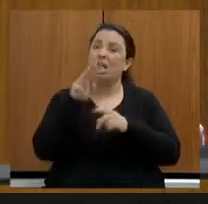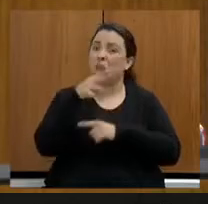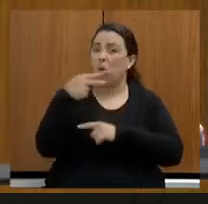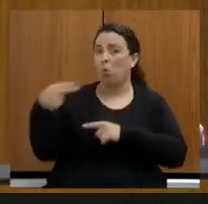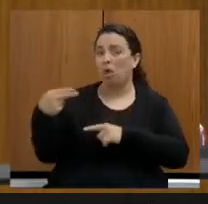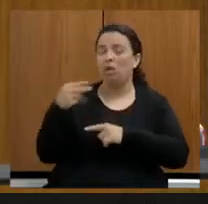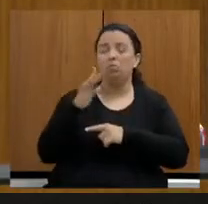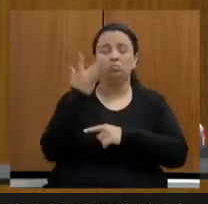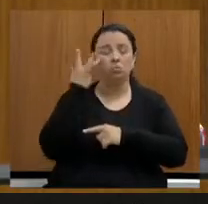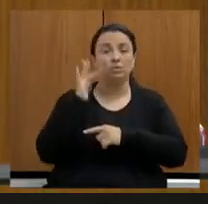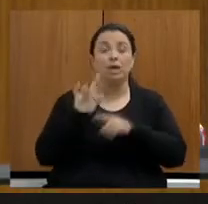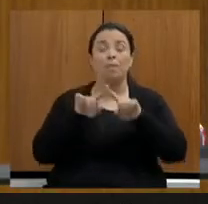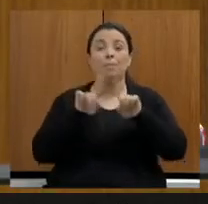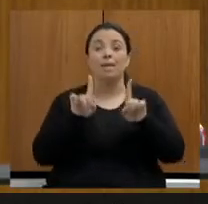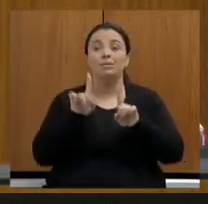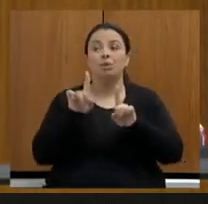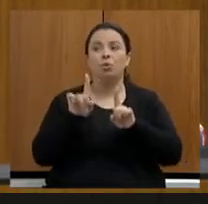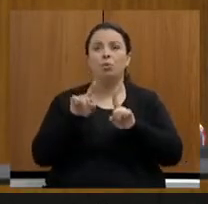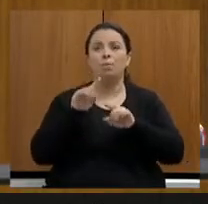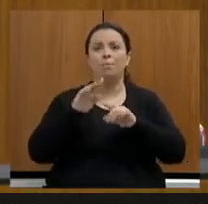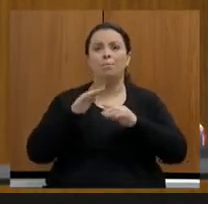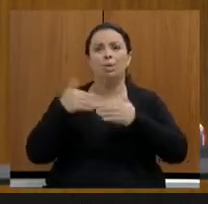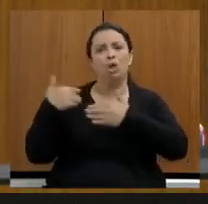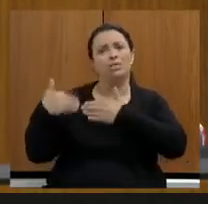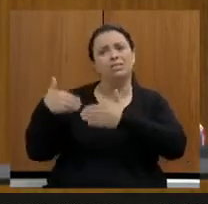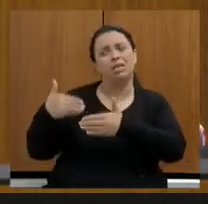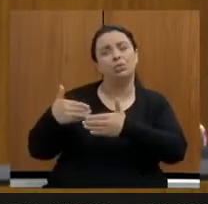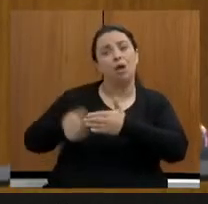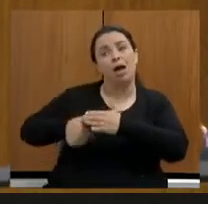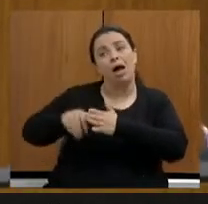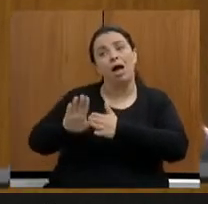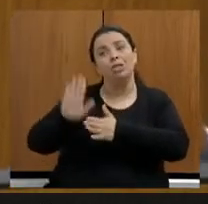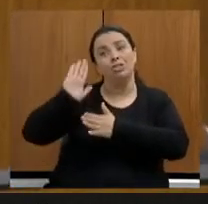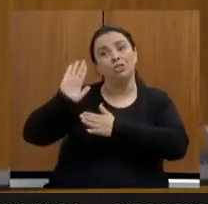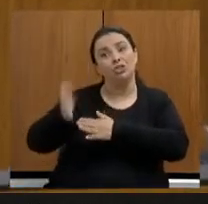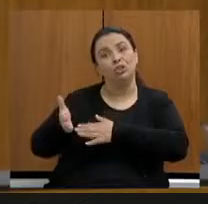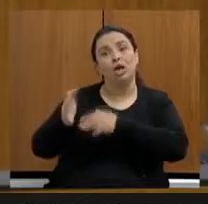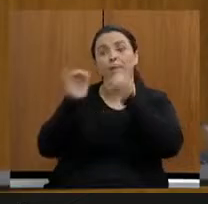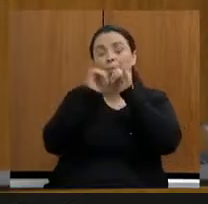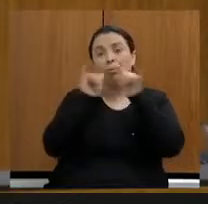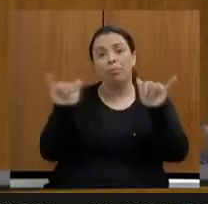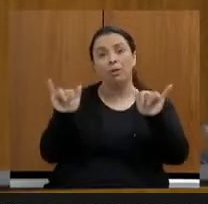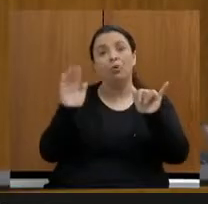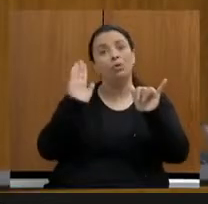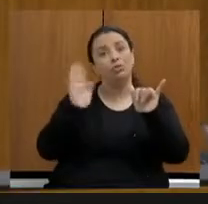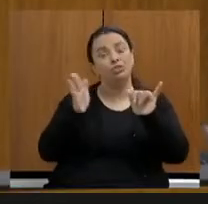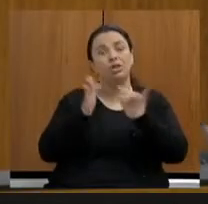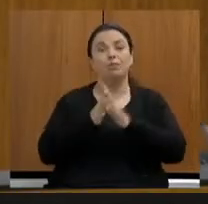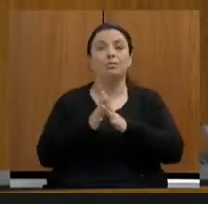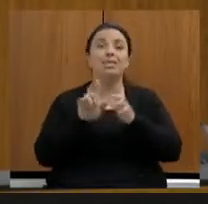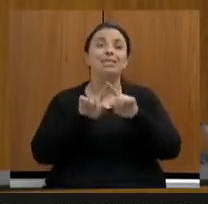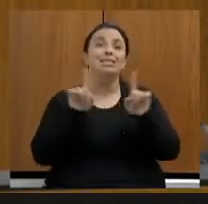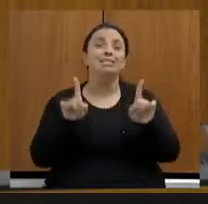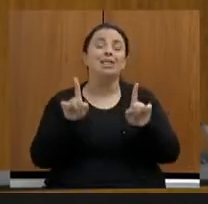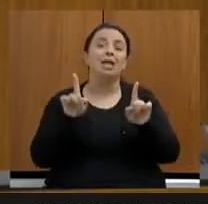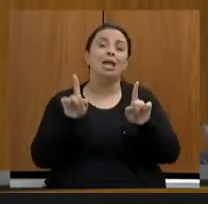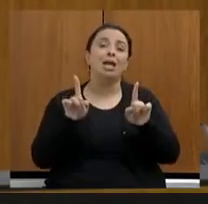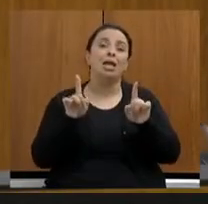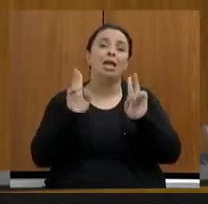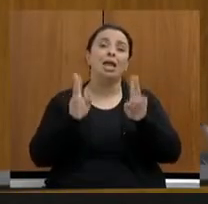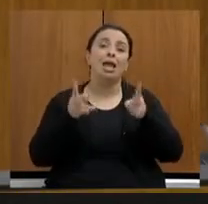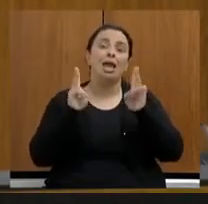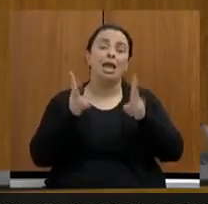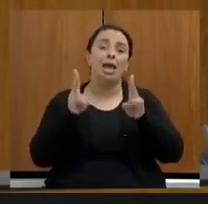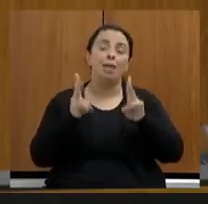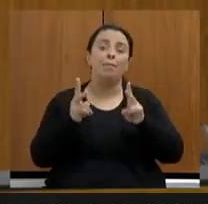processo né anterior e já está publicado e que as a gente vem quase todas as reuniões de ensino superior